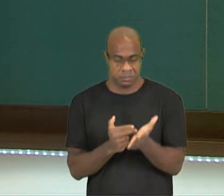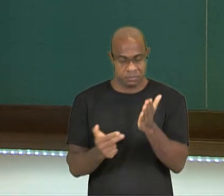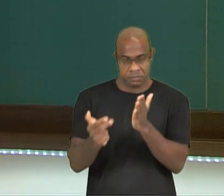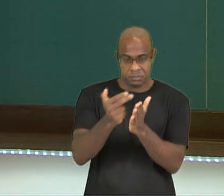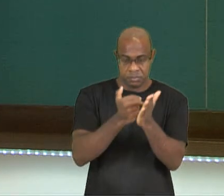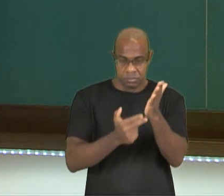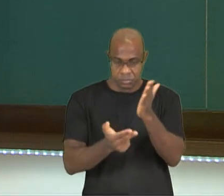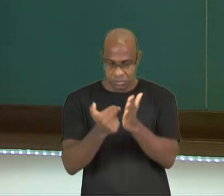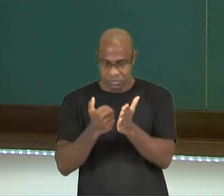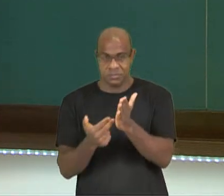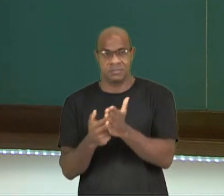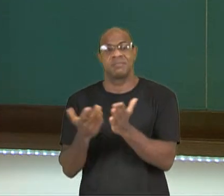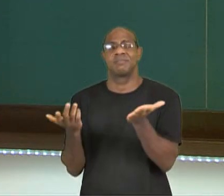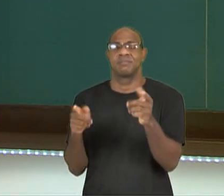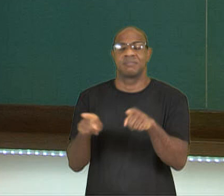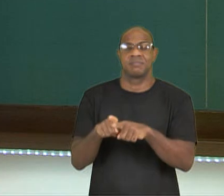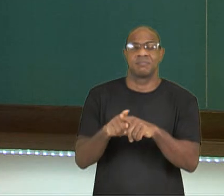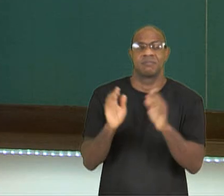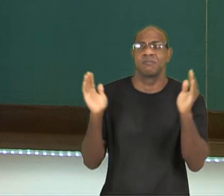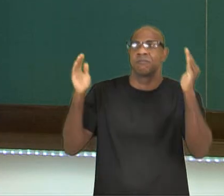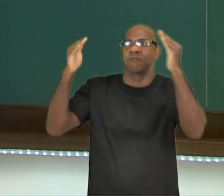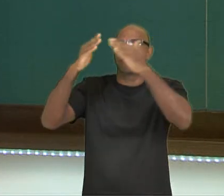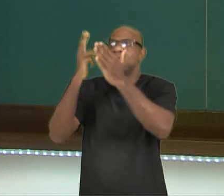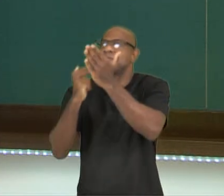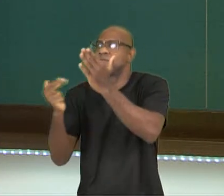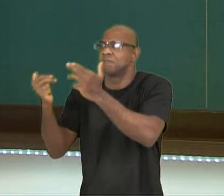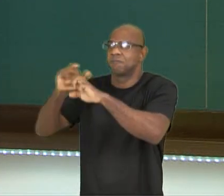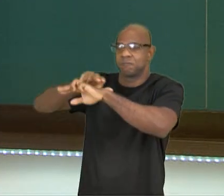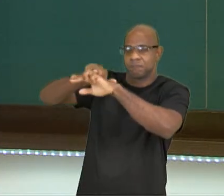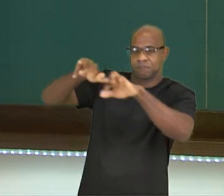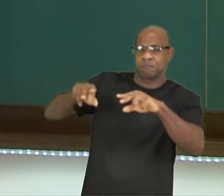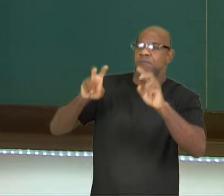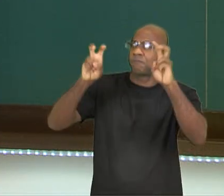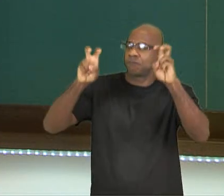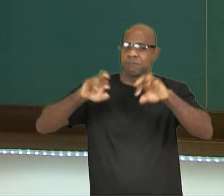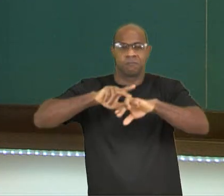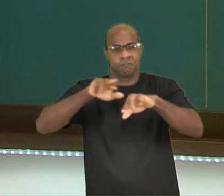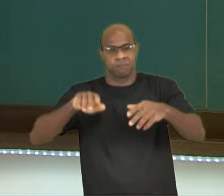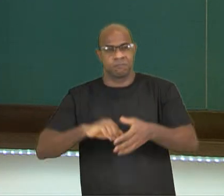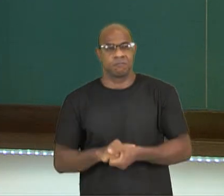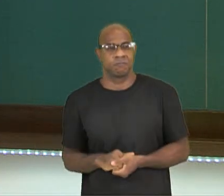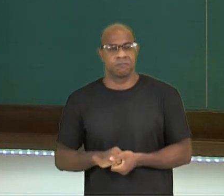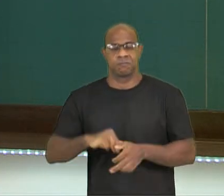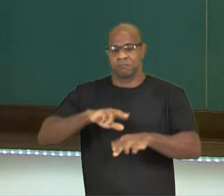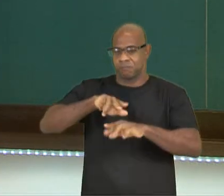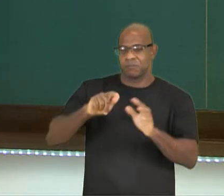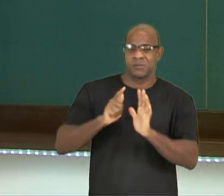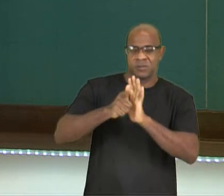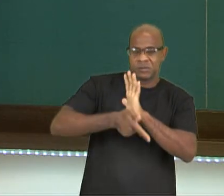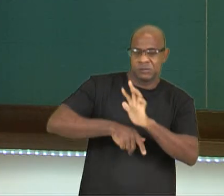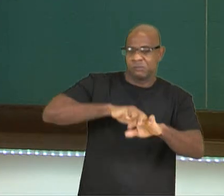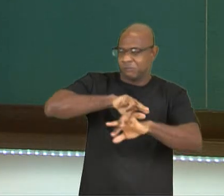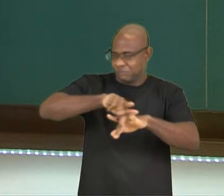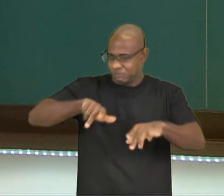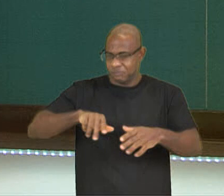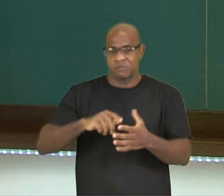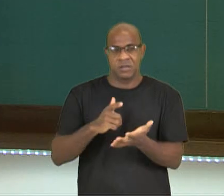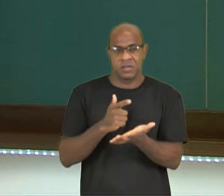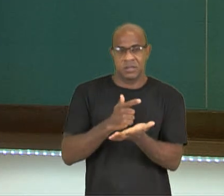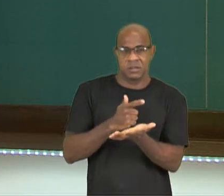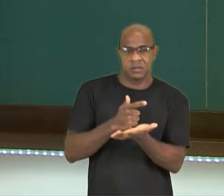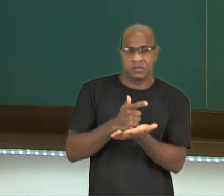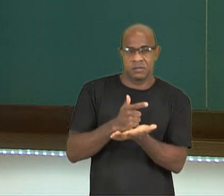primeiro, e a parede de fundo, o Juízo Final, que era, a Capela Sistina foi uma capela criada pelo